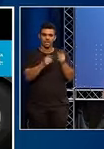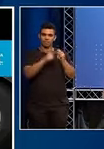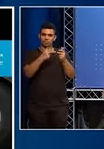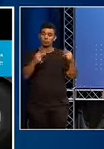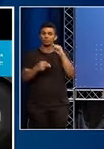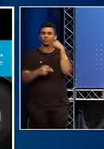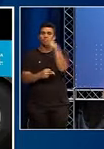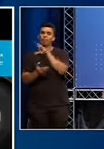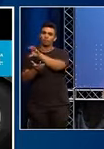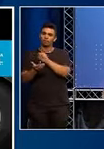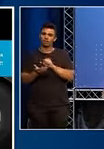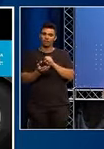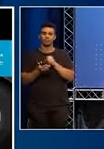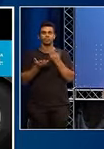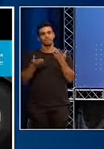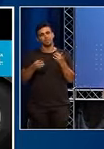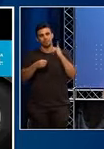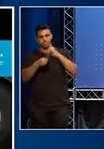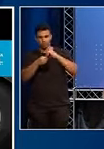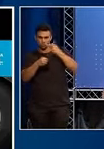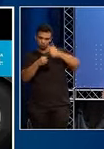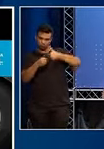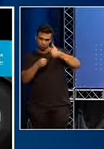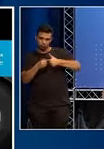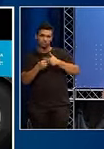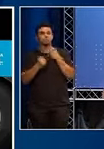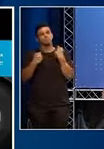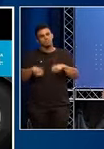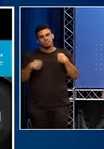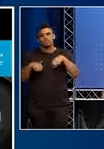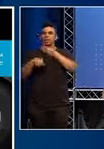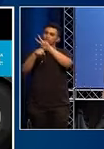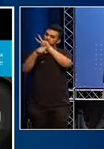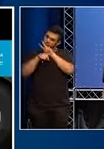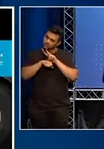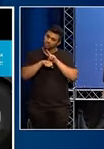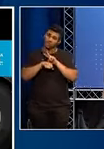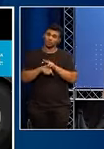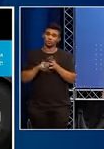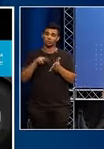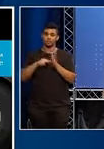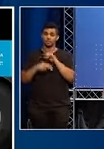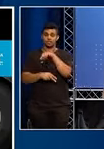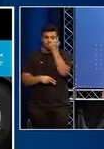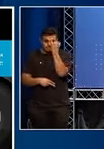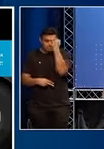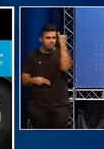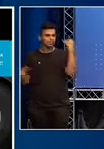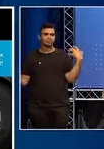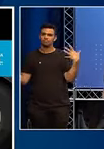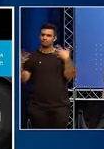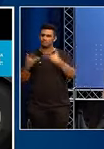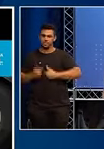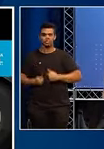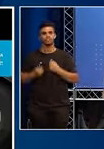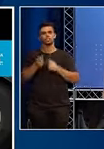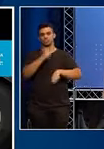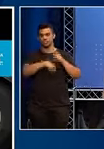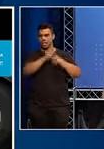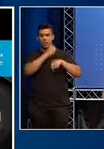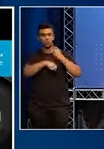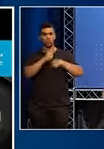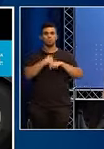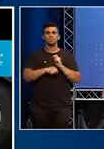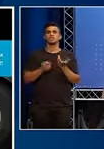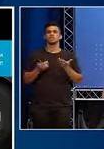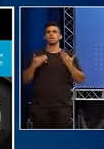Até para botar diesel, ele precisava pegar emprestado. O que é essa ideia brilhante da economia,